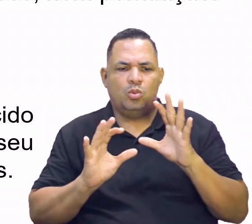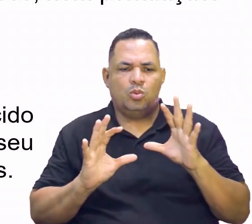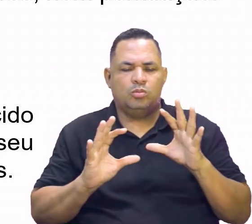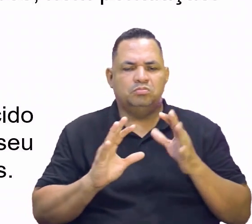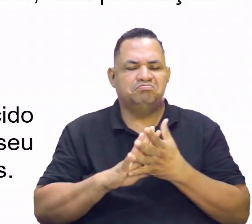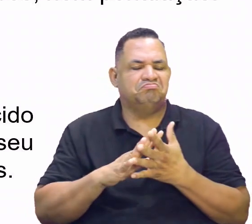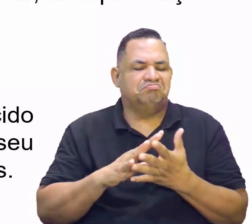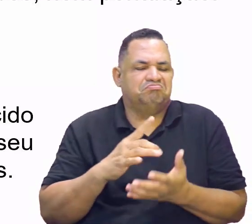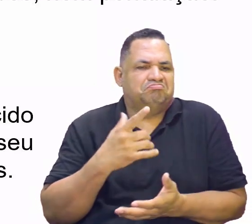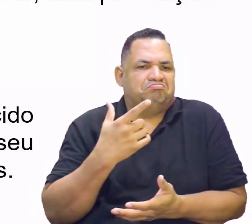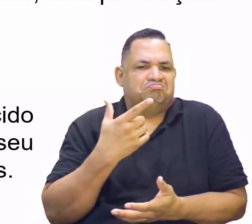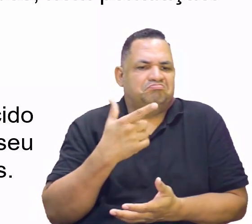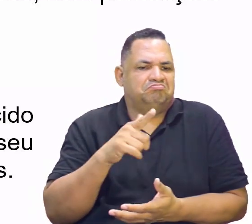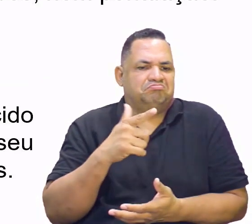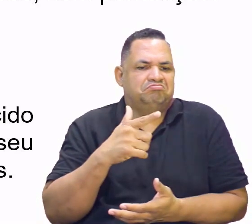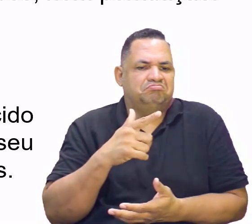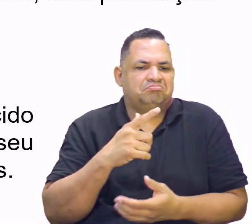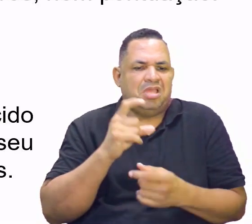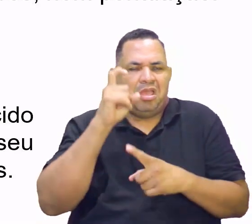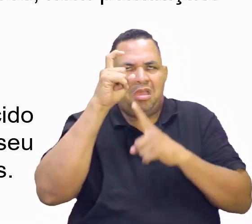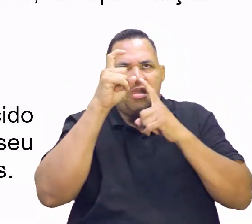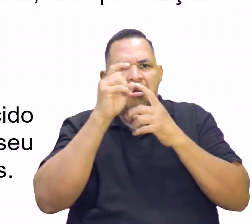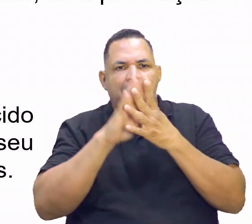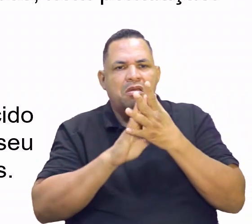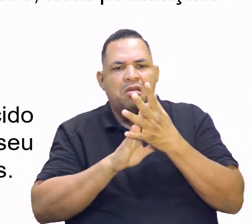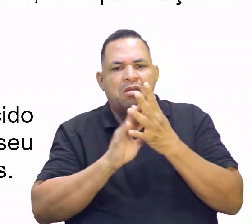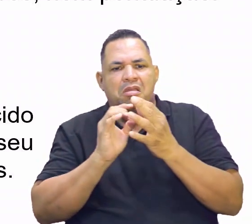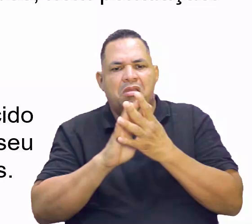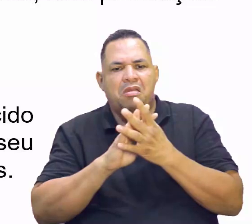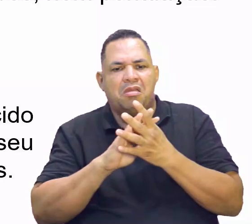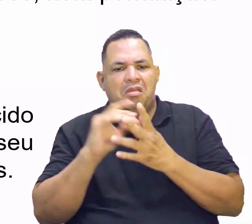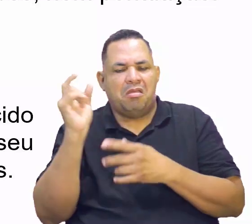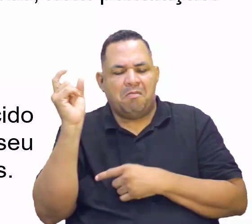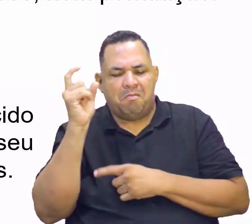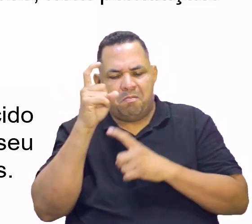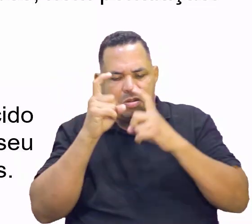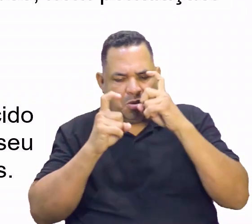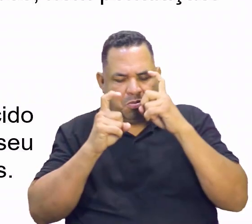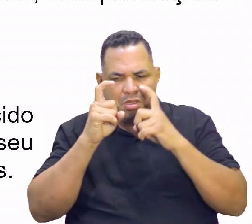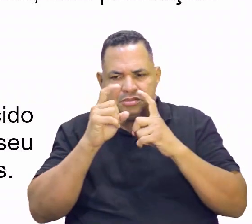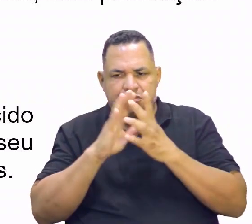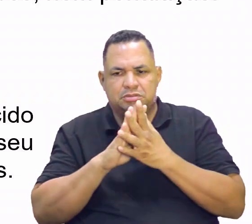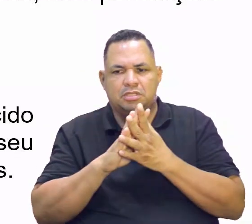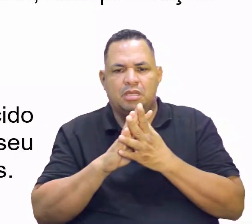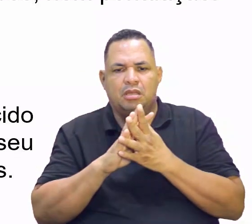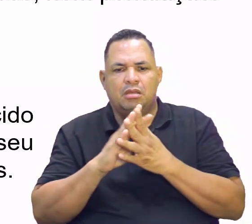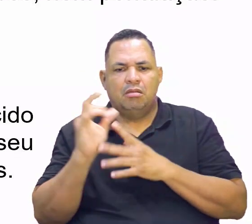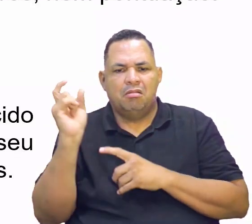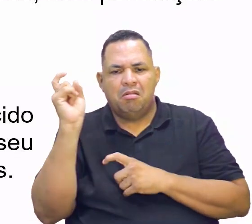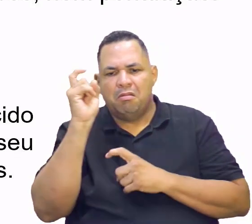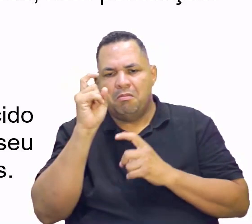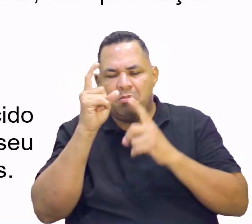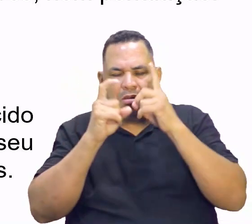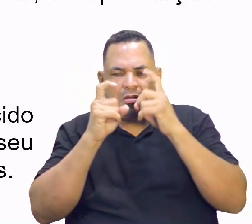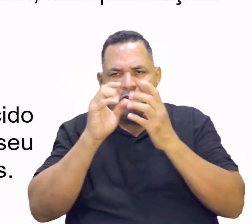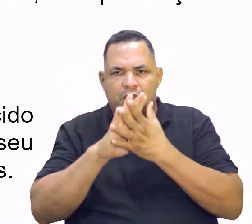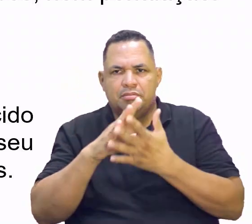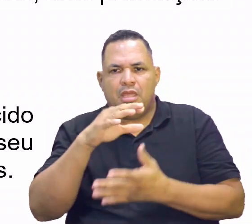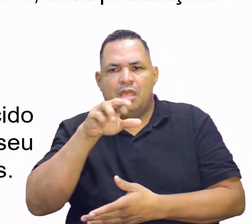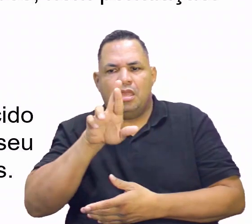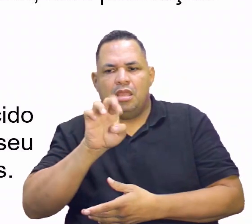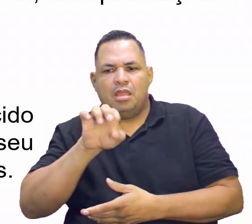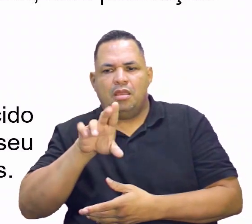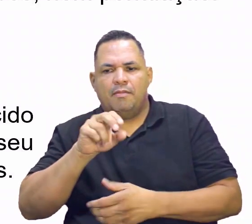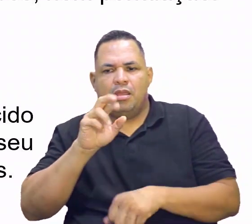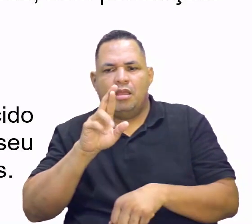se preocupavam com aquela questão da pontuação. Essa não era a preocupação deles, a forma. Eu preciso ter rima.